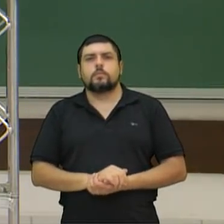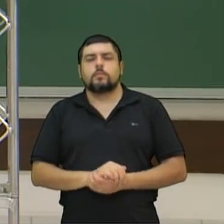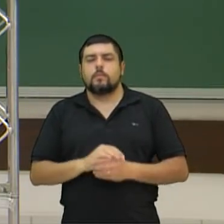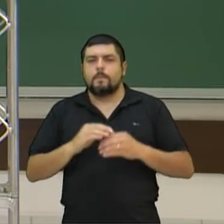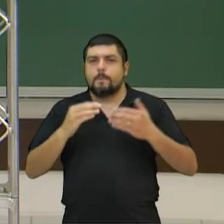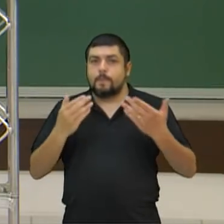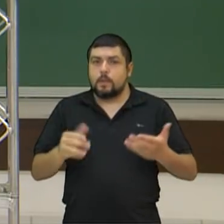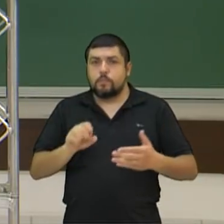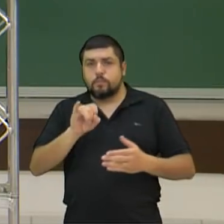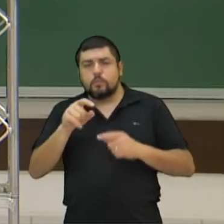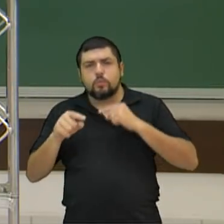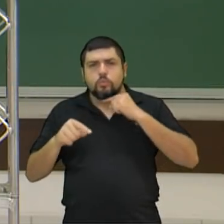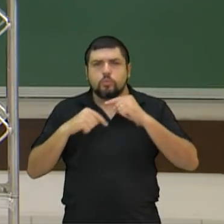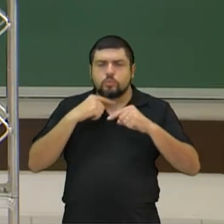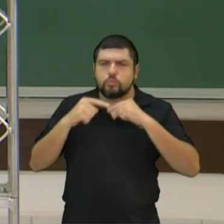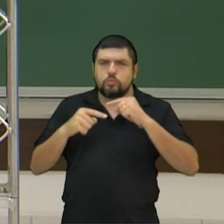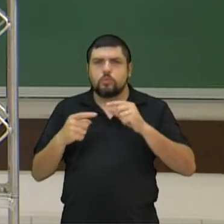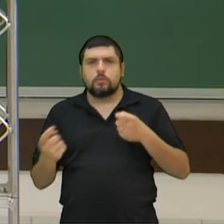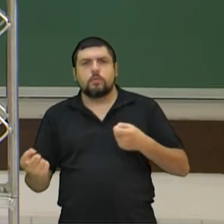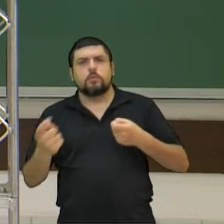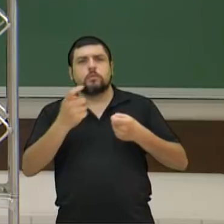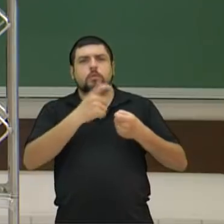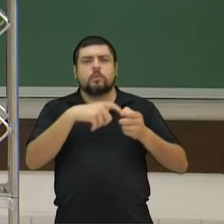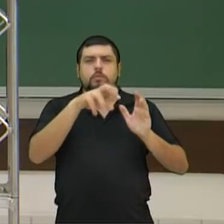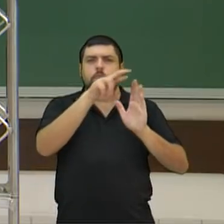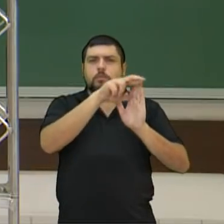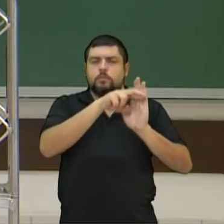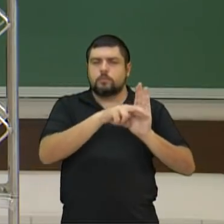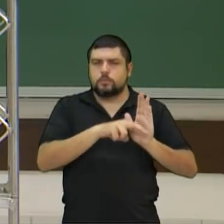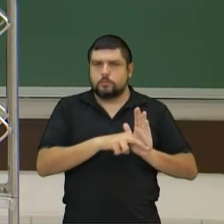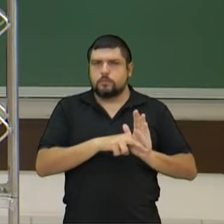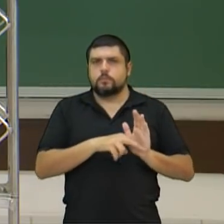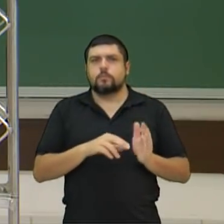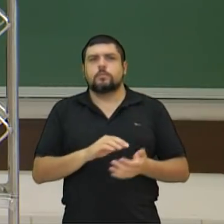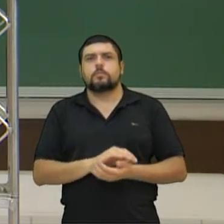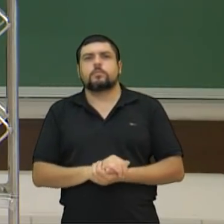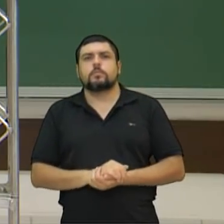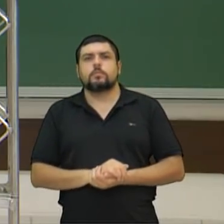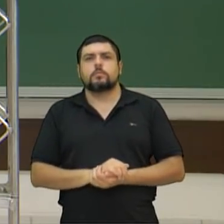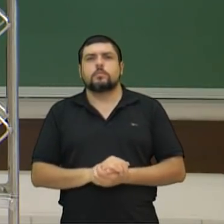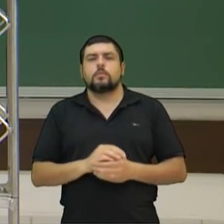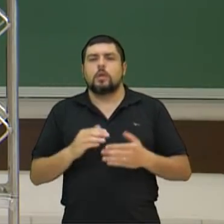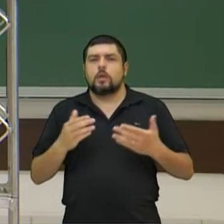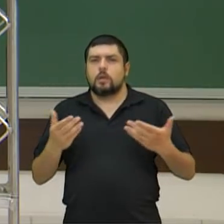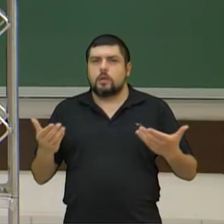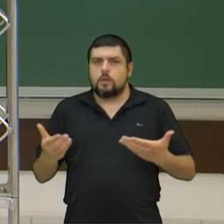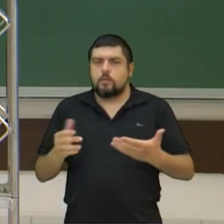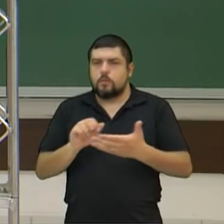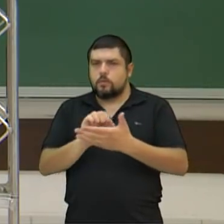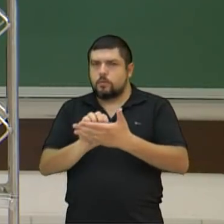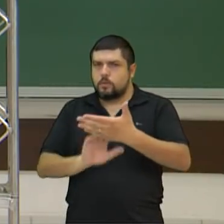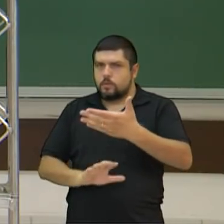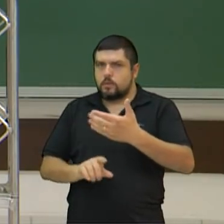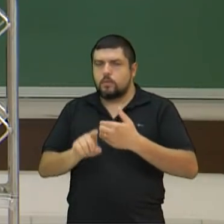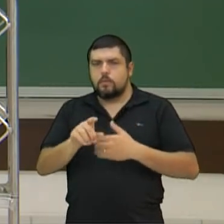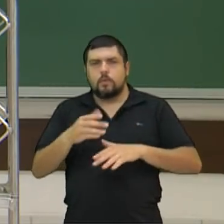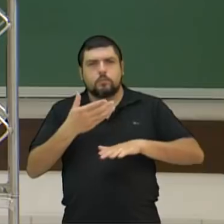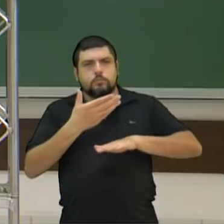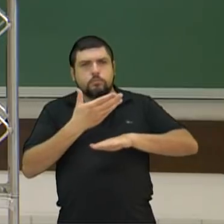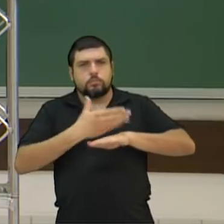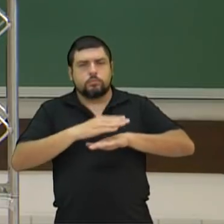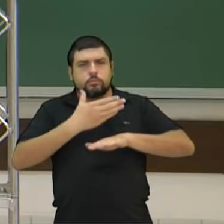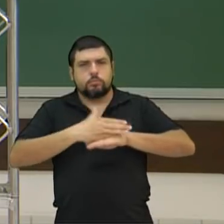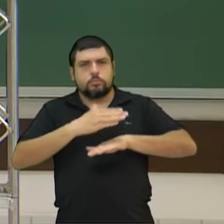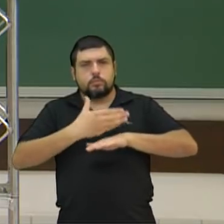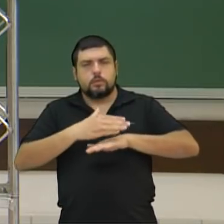nas propriedades e veja qual se encaixa ao seu problema. Então, vou deixar aqui para vocês fazerem agora um que é muito semelhante a esse